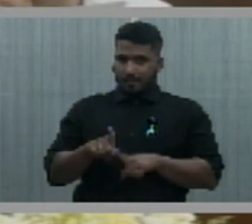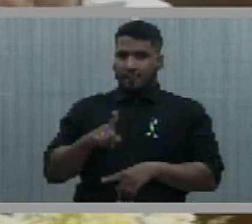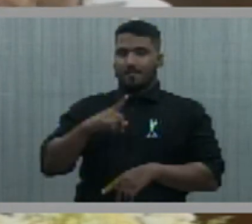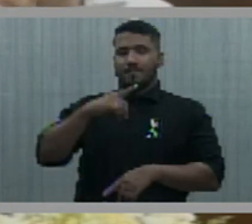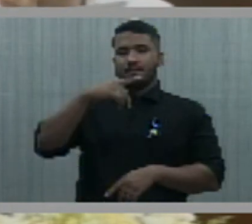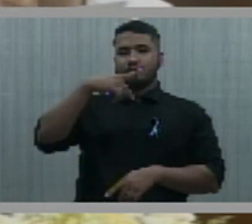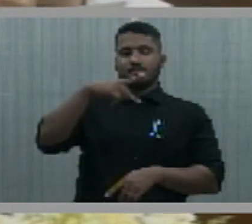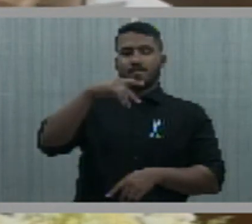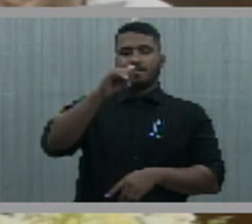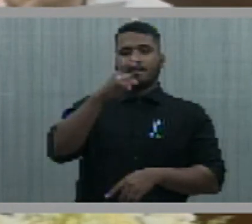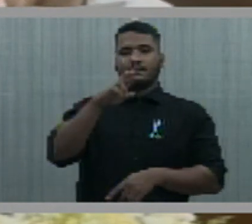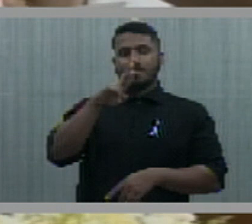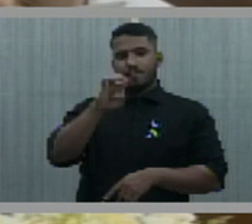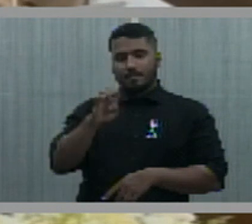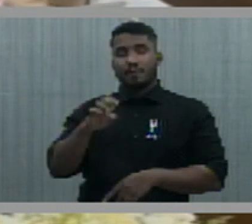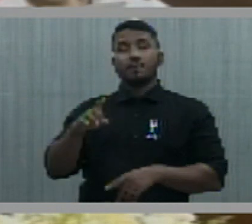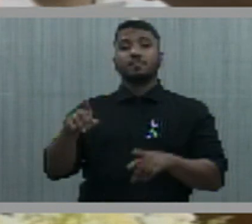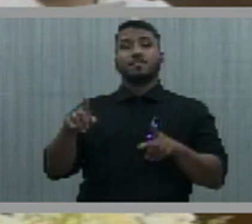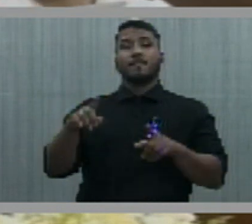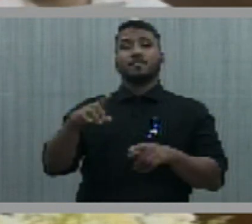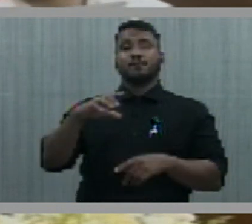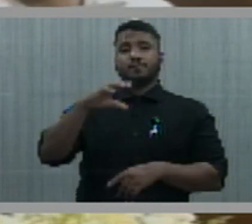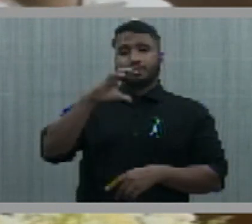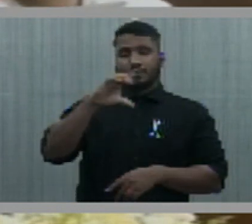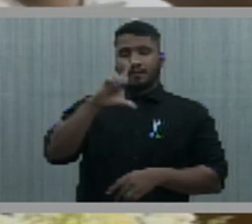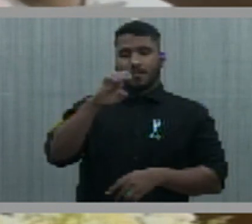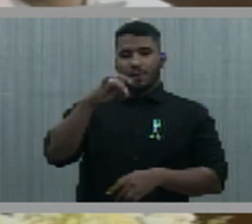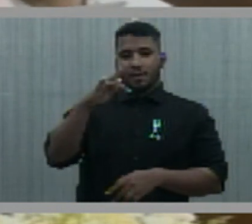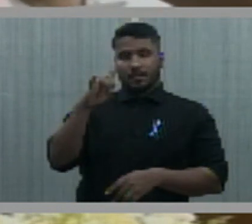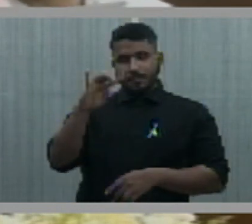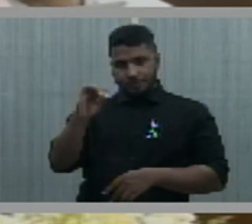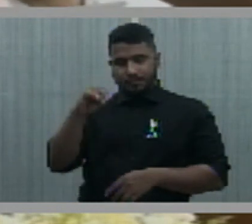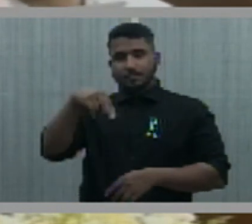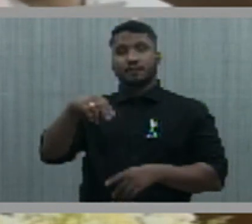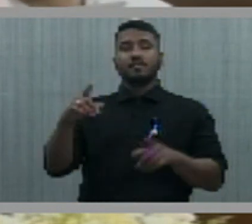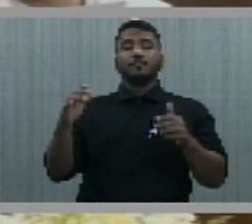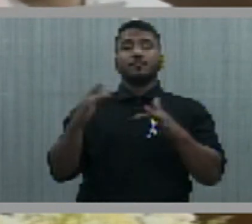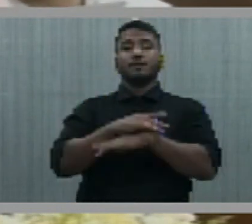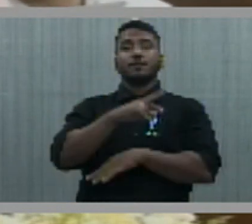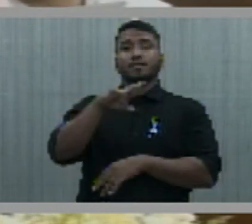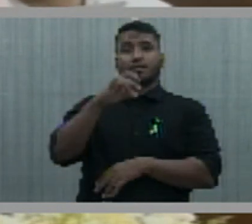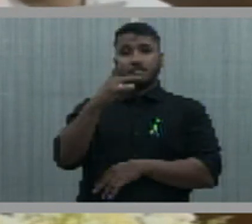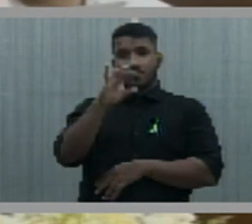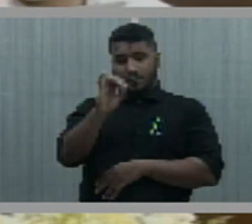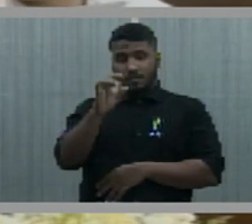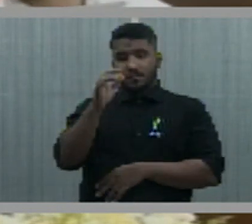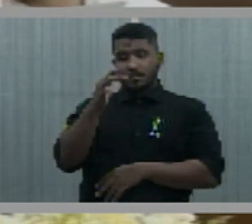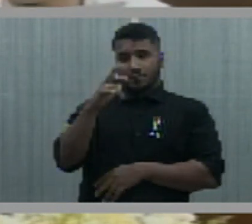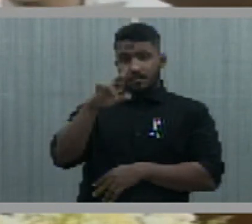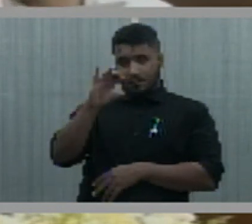de Almeida, paróquia Nossa Senhora do Perpétuo Socorro, Riacho Frio, Piauí, seja bem-vindo.